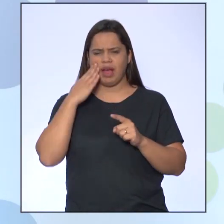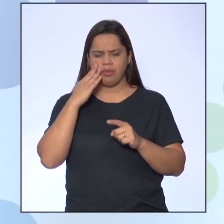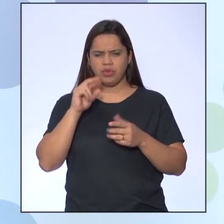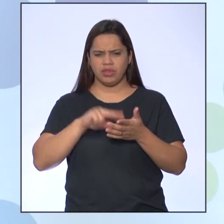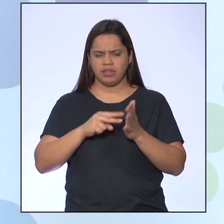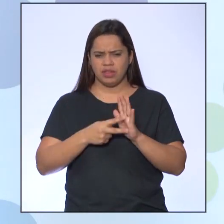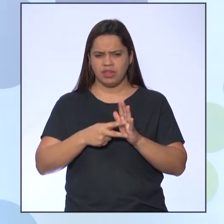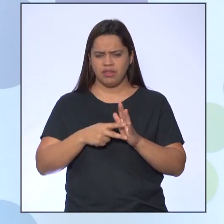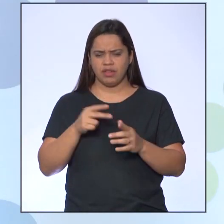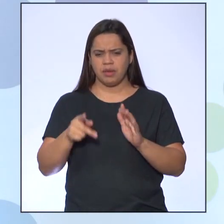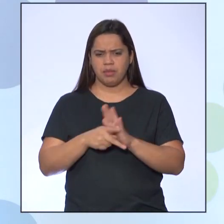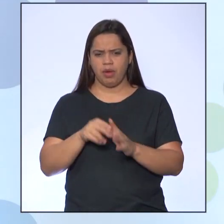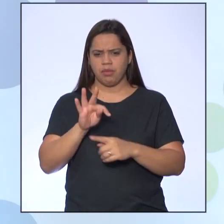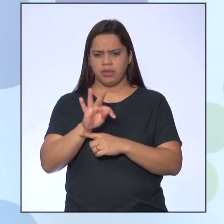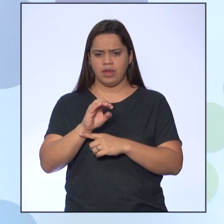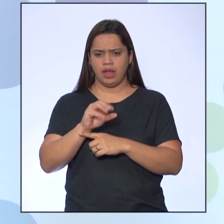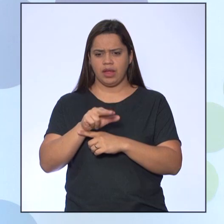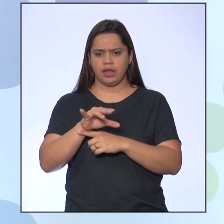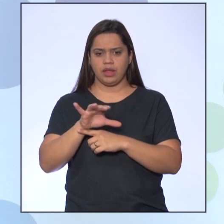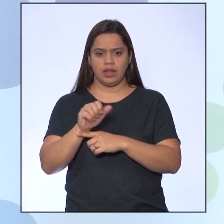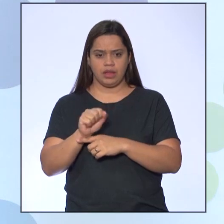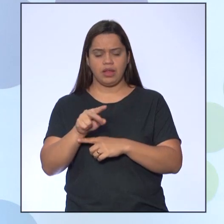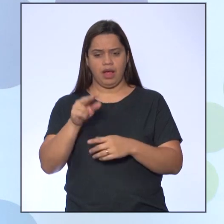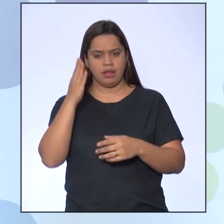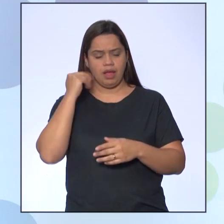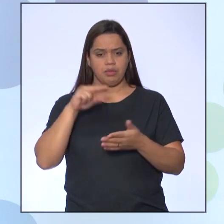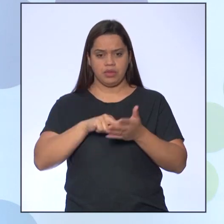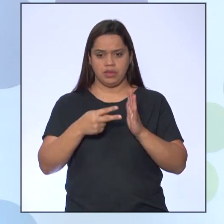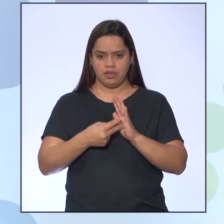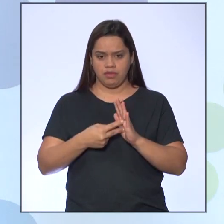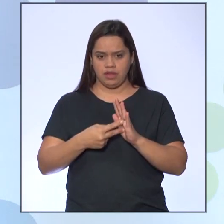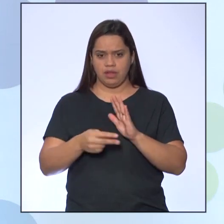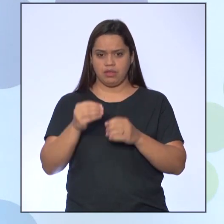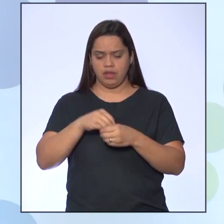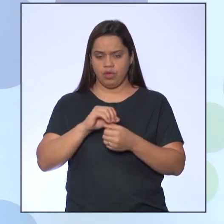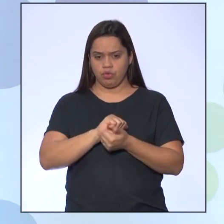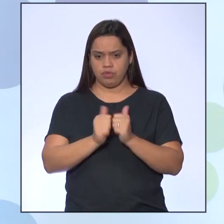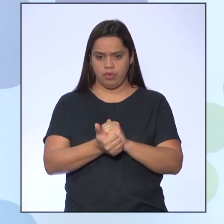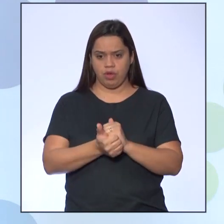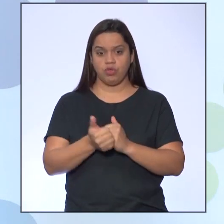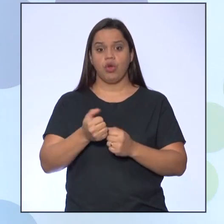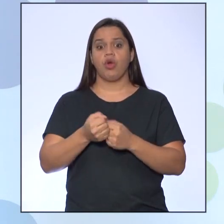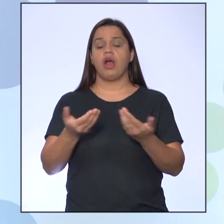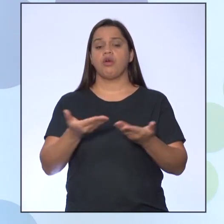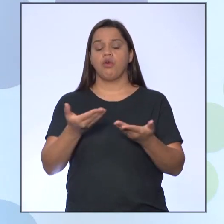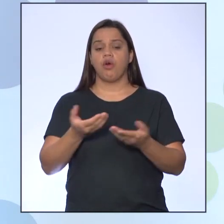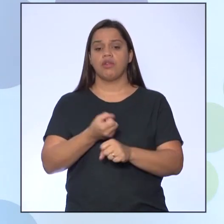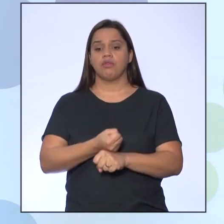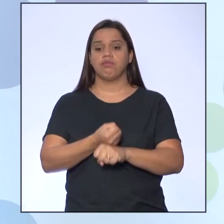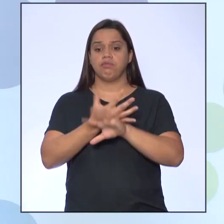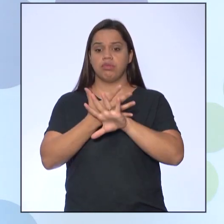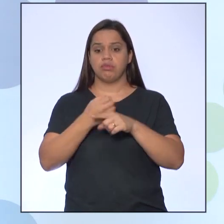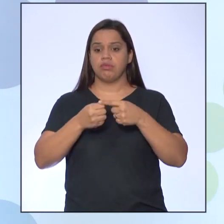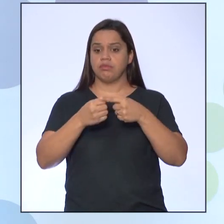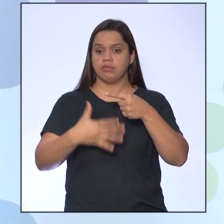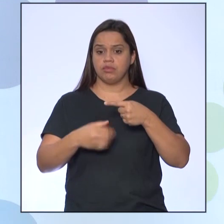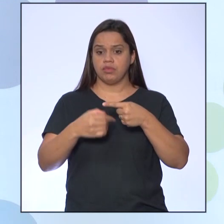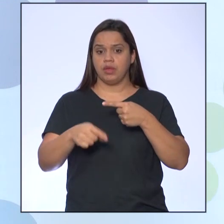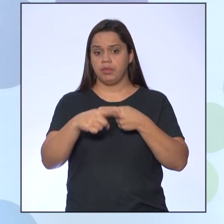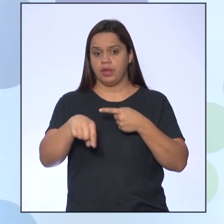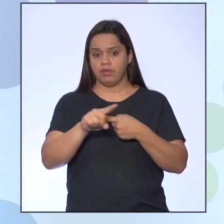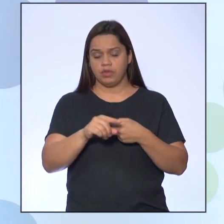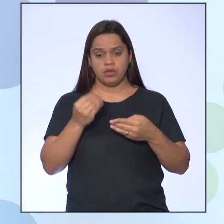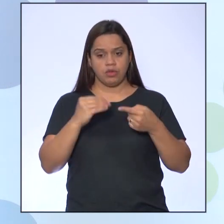que significa? Então, vocês vão fazer a interação por meio do chat, tá bom? Nós vamos abrir o chat para que vocês consigam colocar